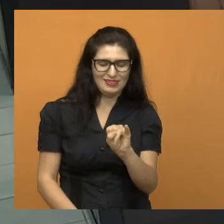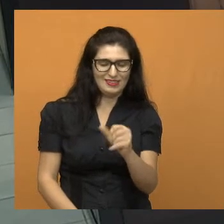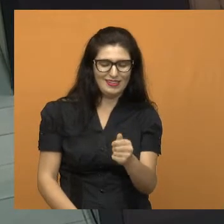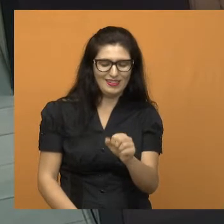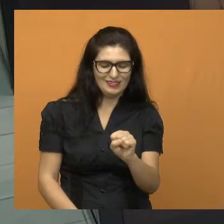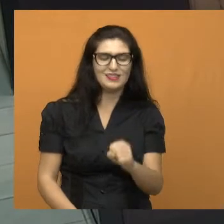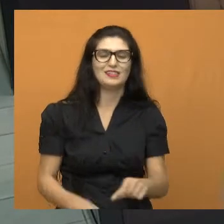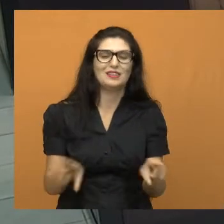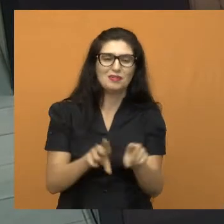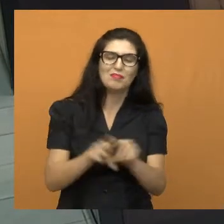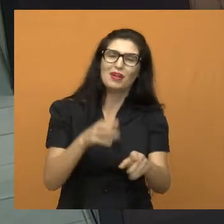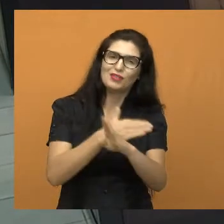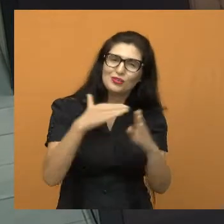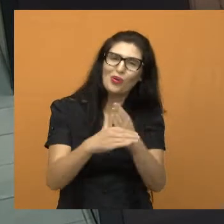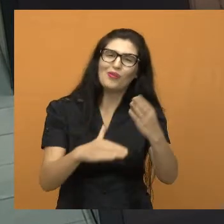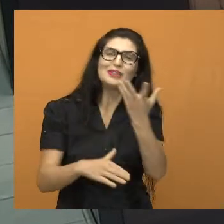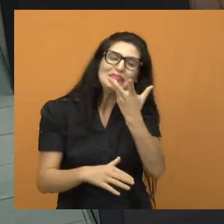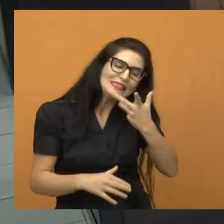Graças.